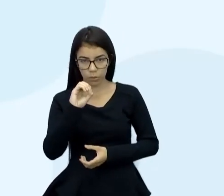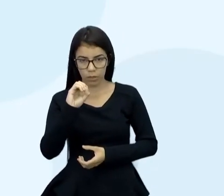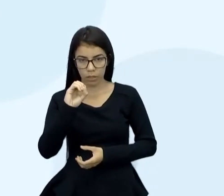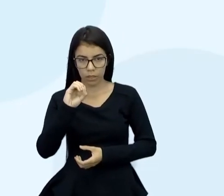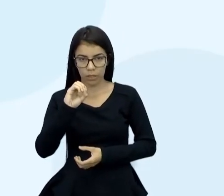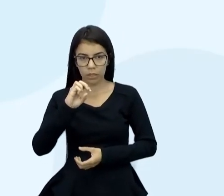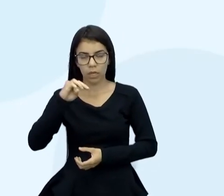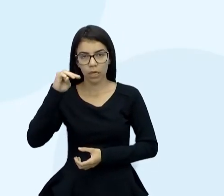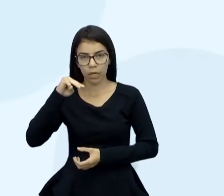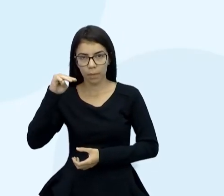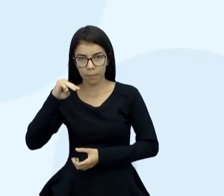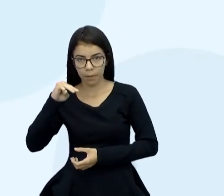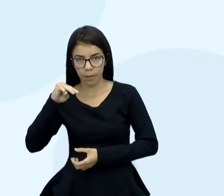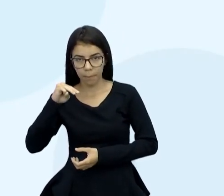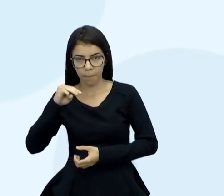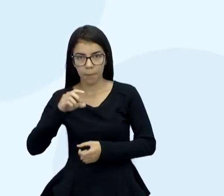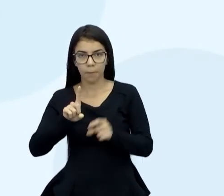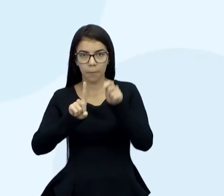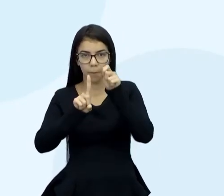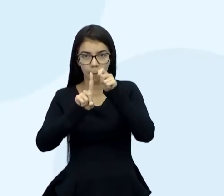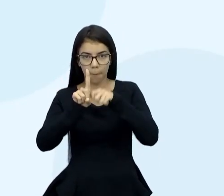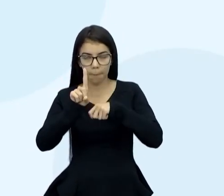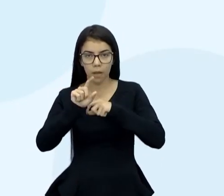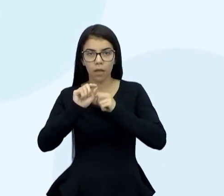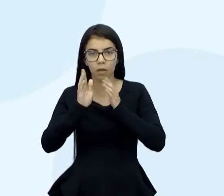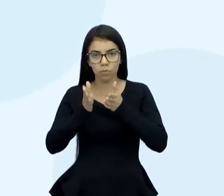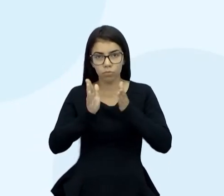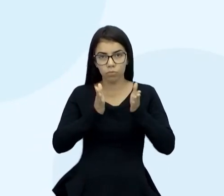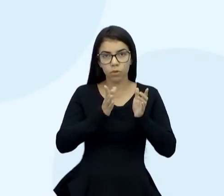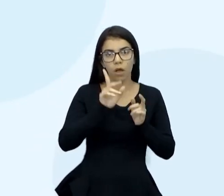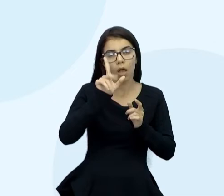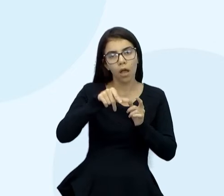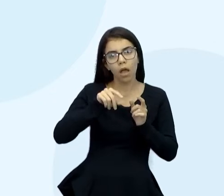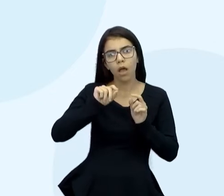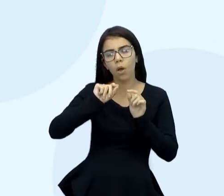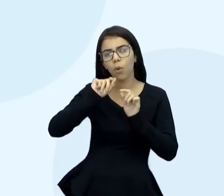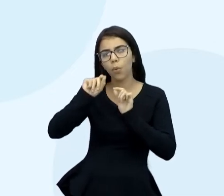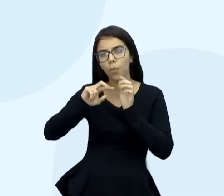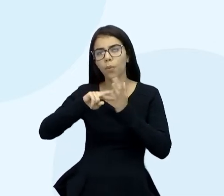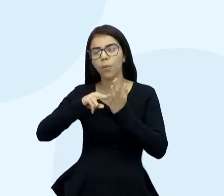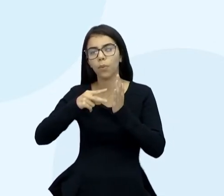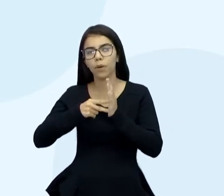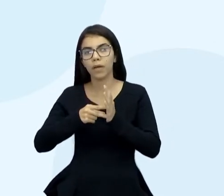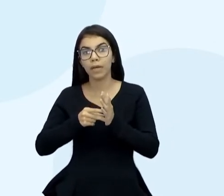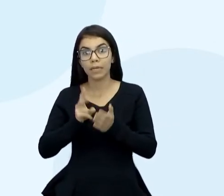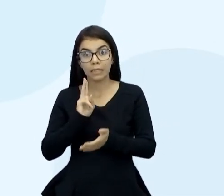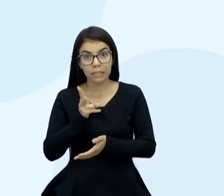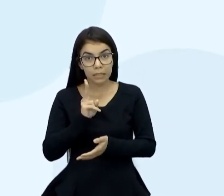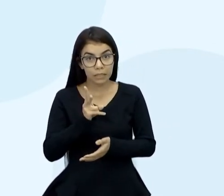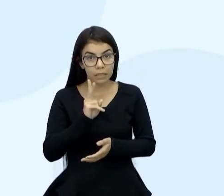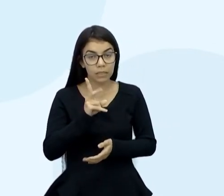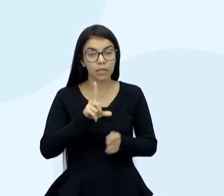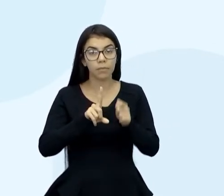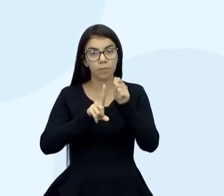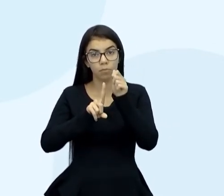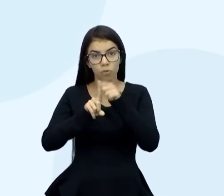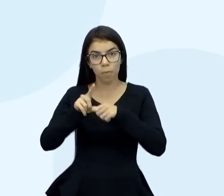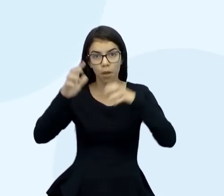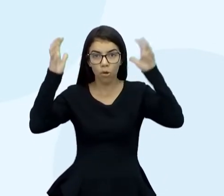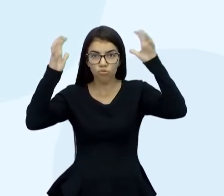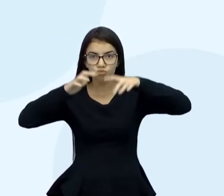mês, o que significa? Significa que, teoricamente, todo mês nesse bairro